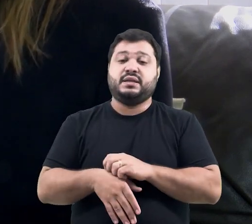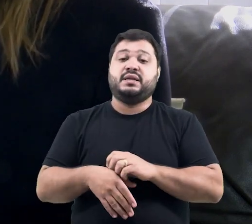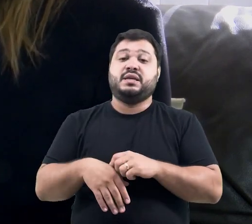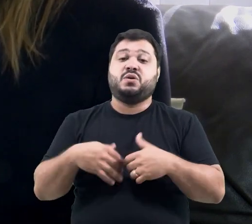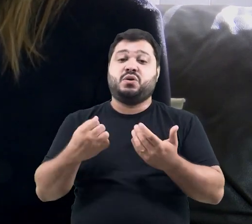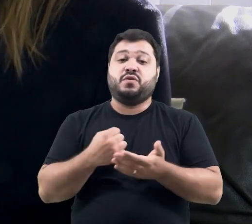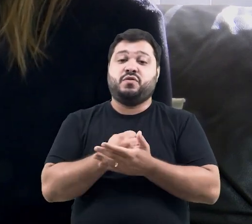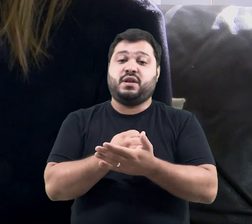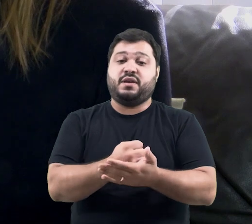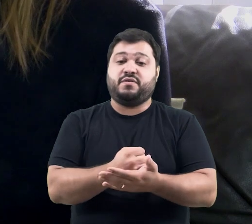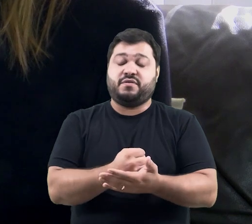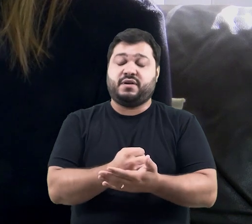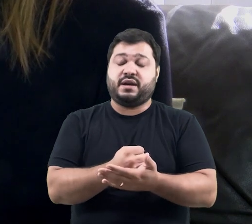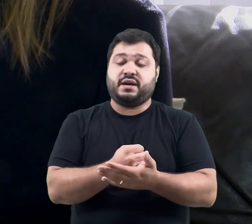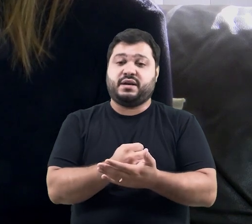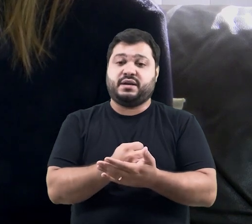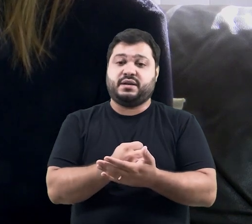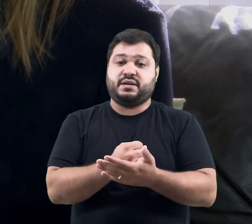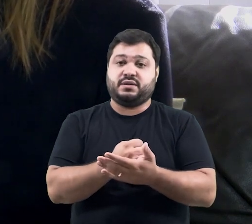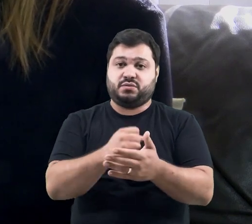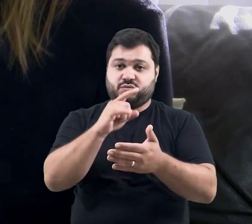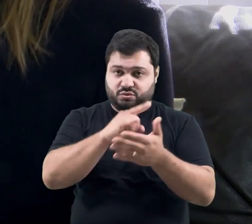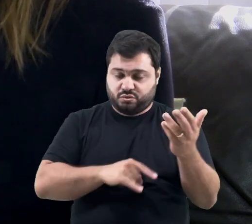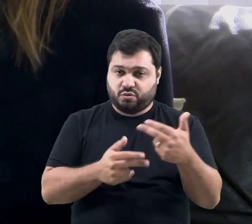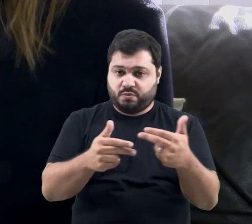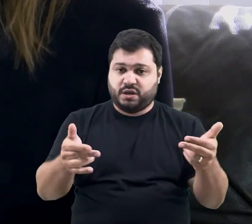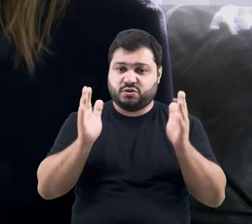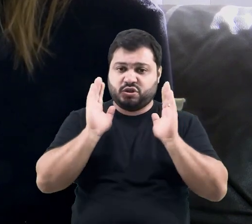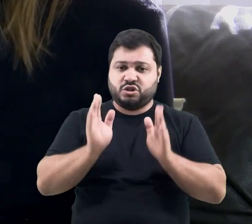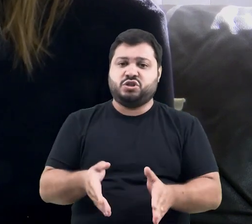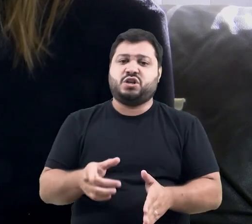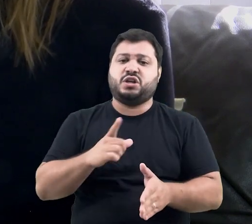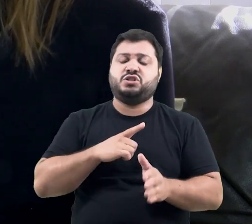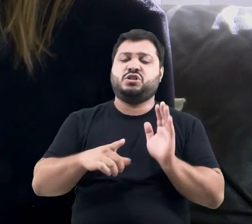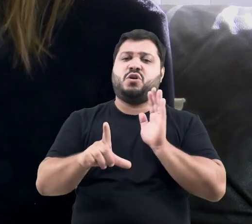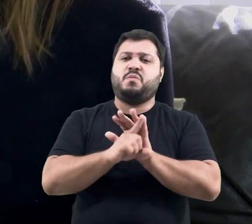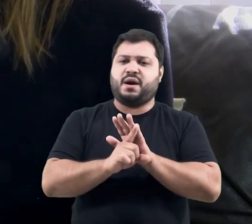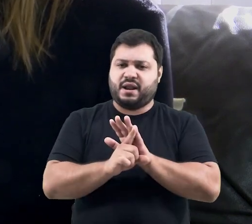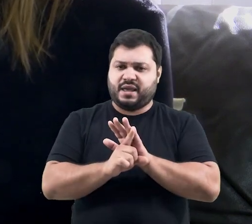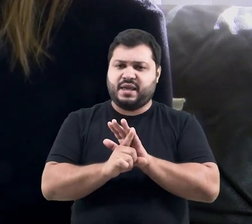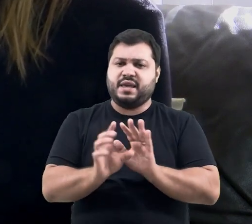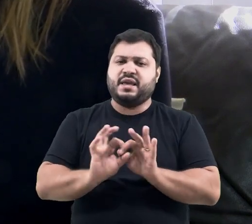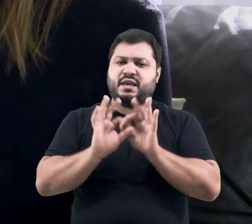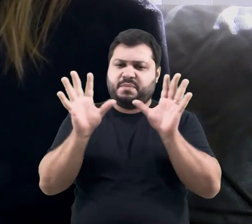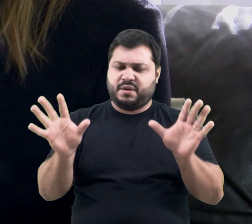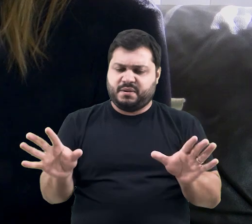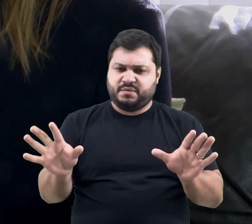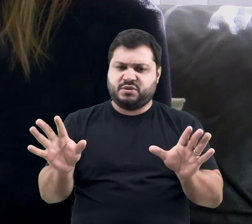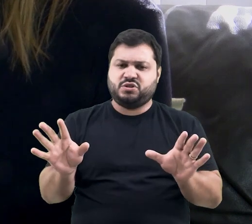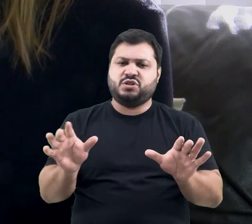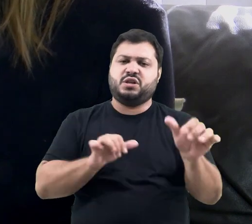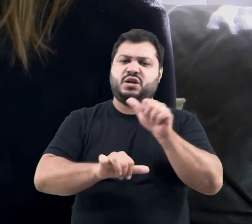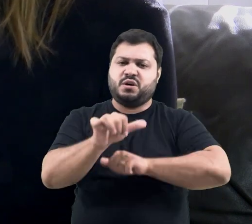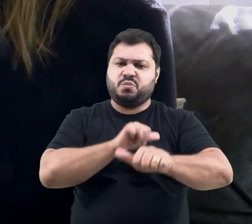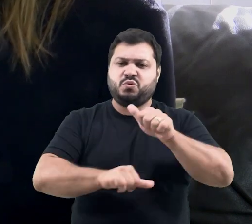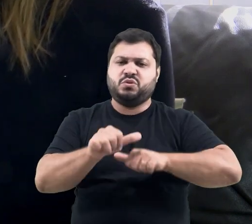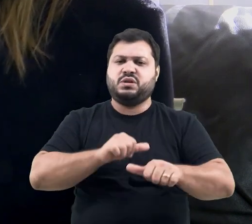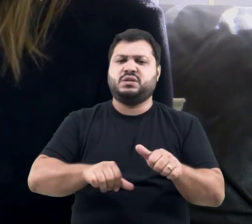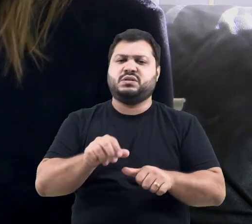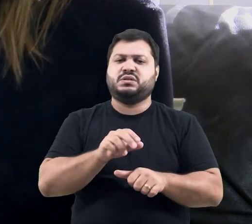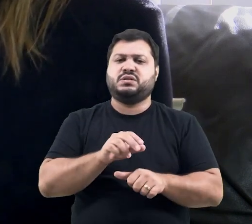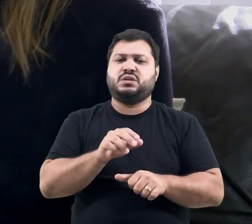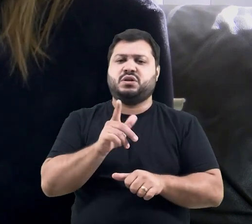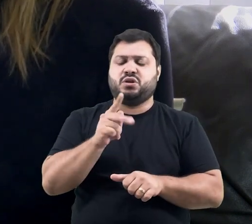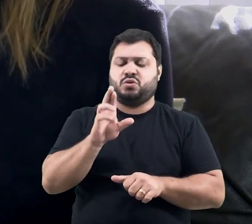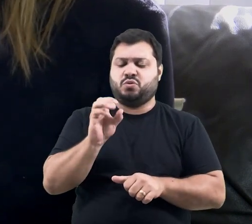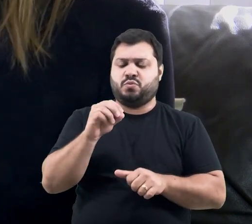entrada. E quando eu fui levar os documentos, já tinha saído uma lei que permitia mudança